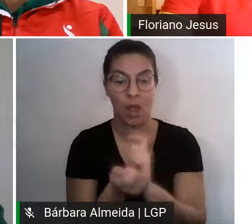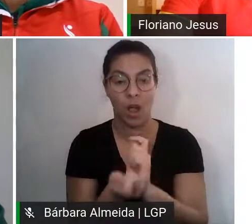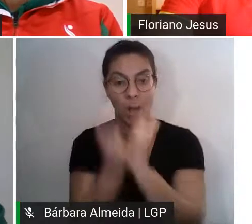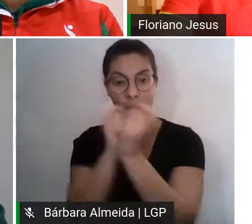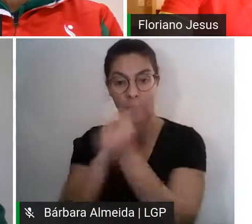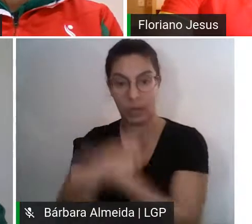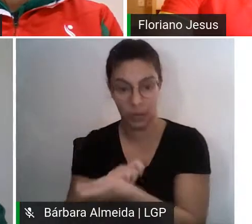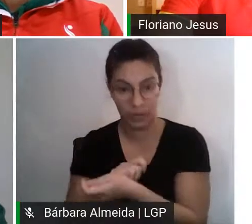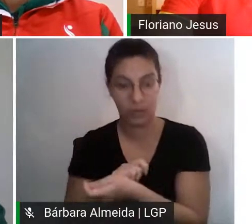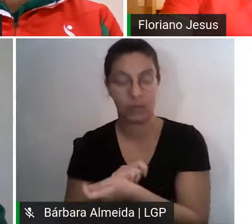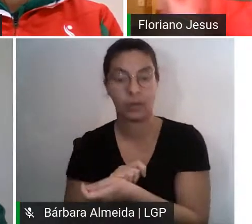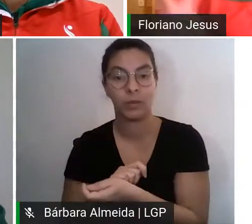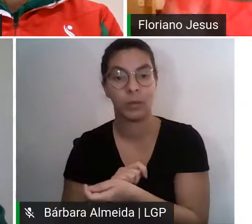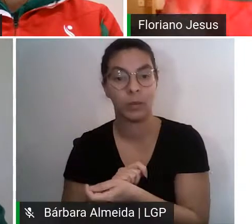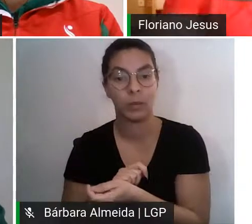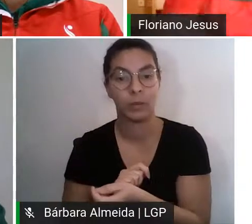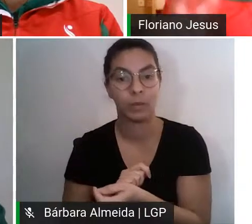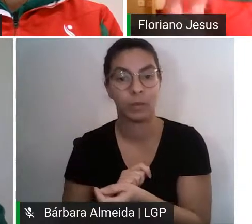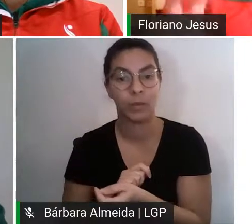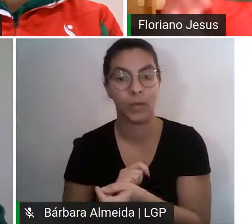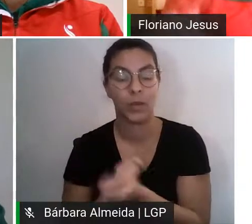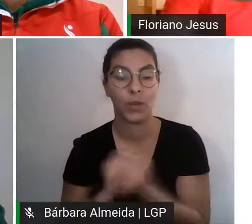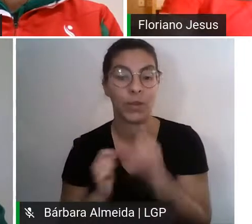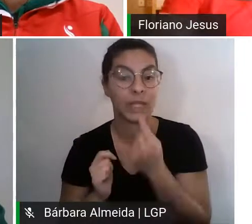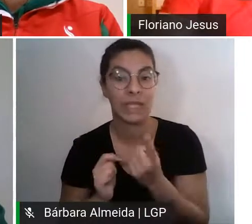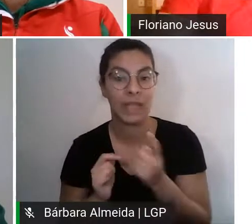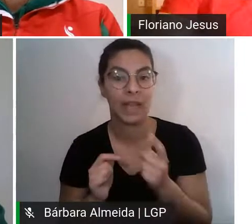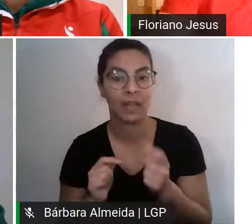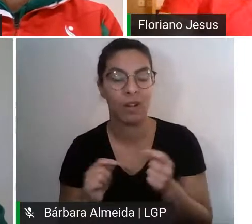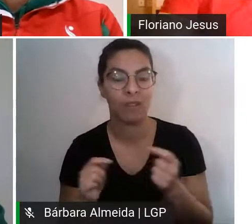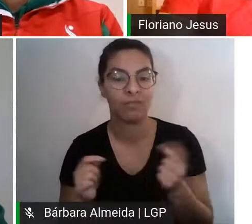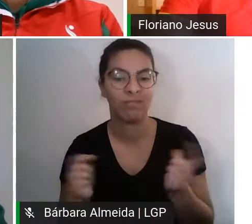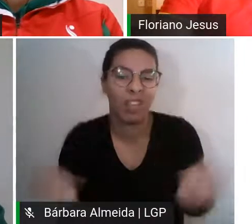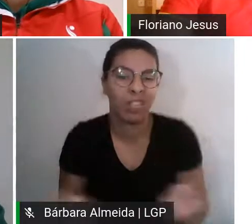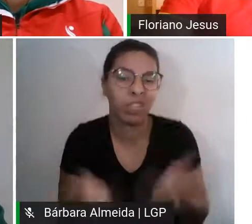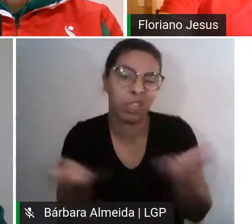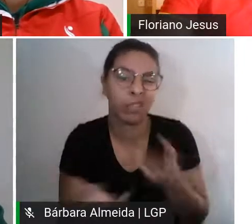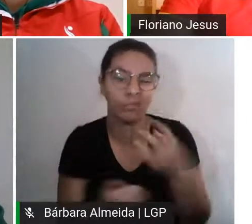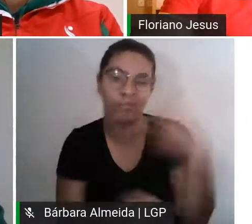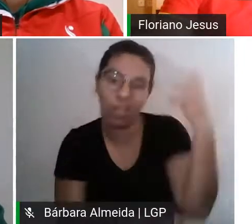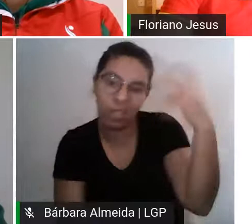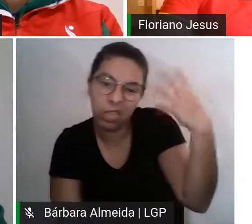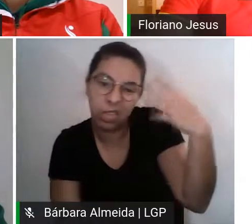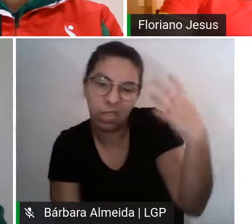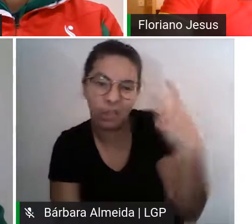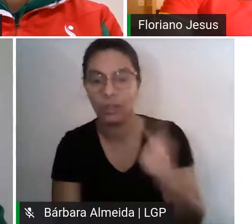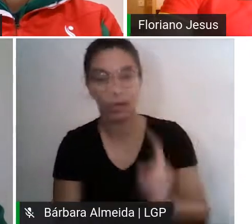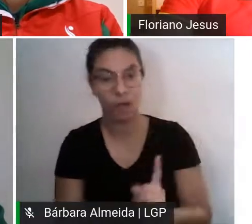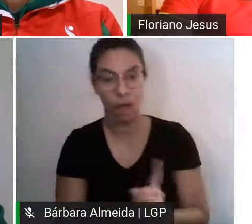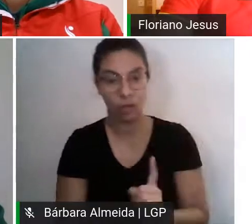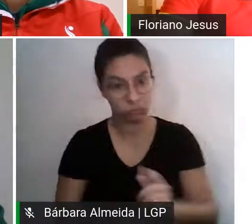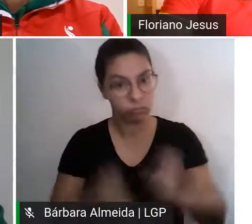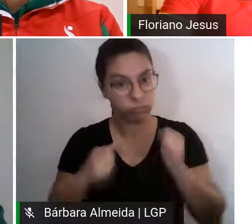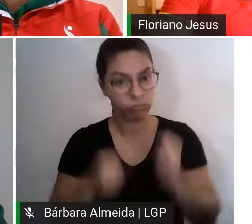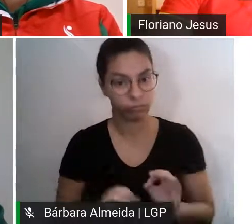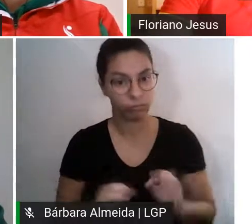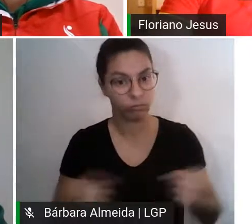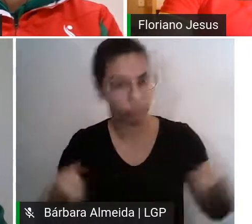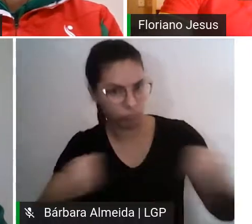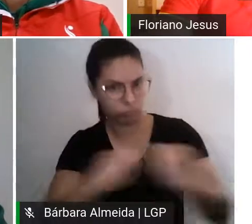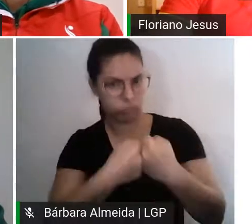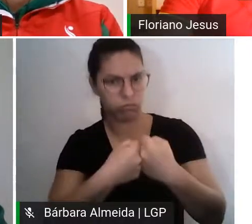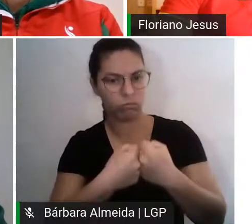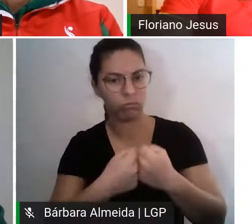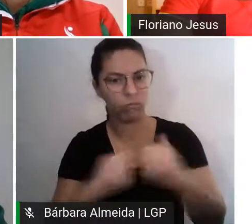desporto adaptado não está, como eu costumo dizer, para entreter, porque o desporto adaptado está muito, muito competitivo. Está